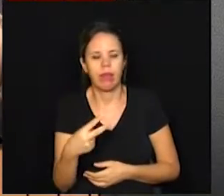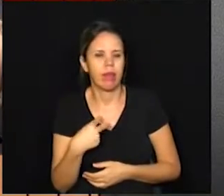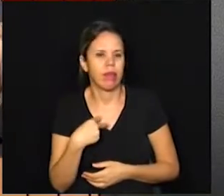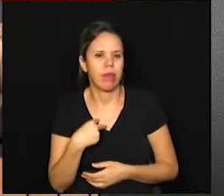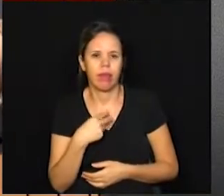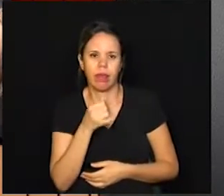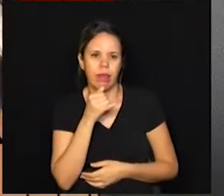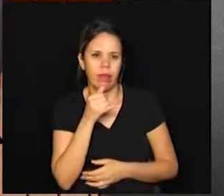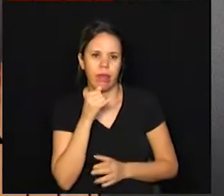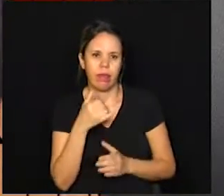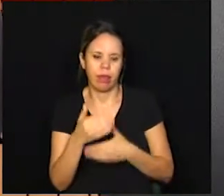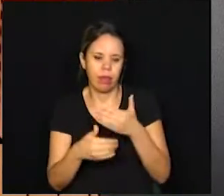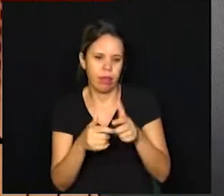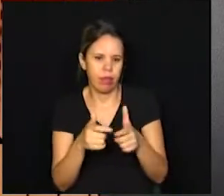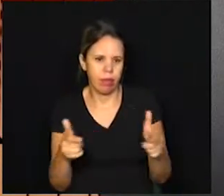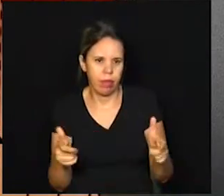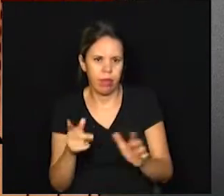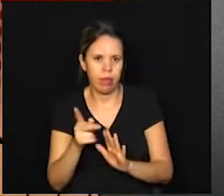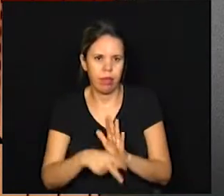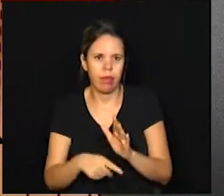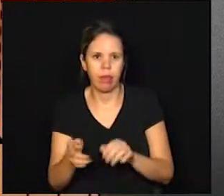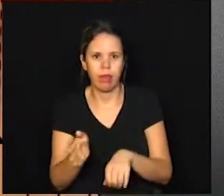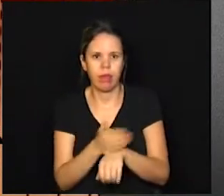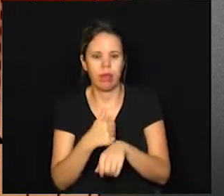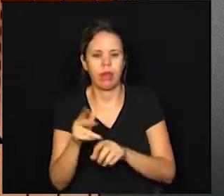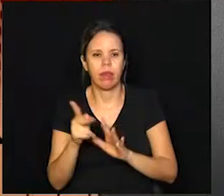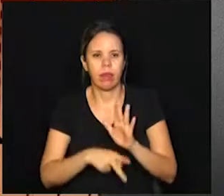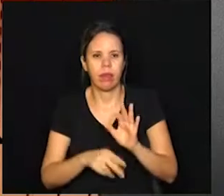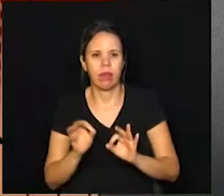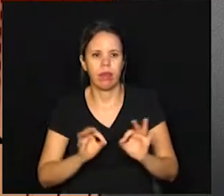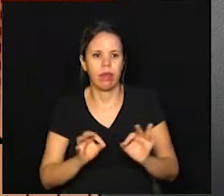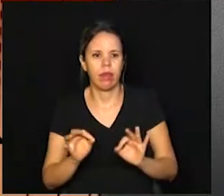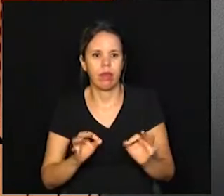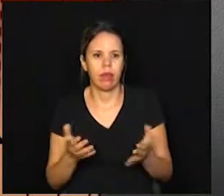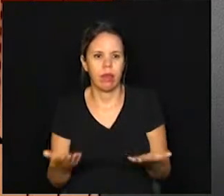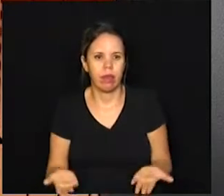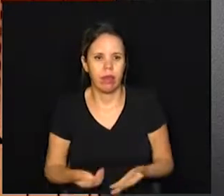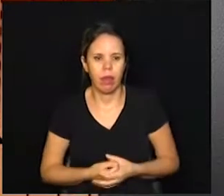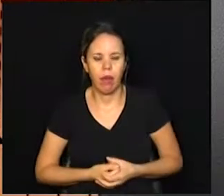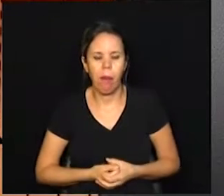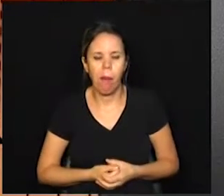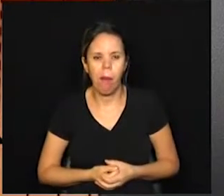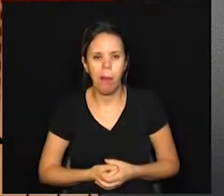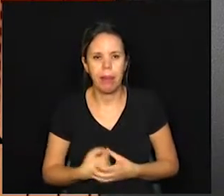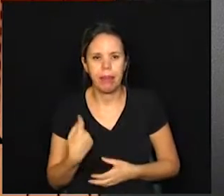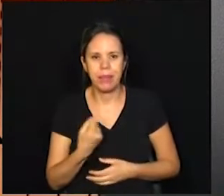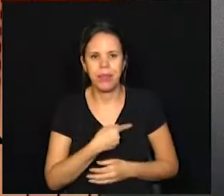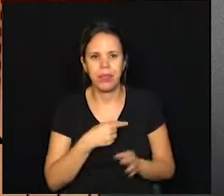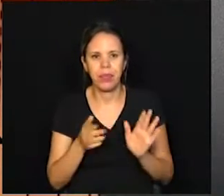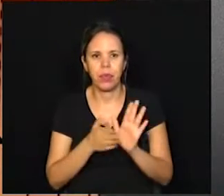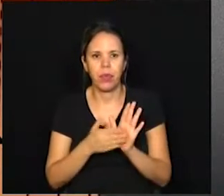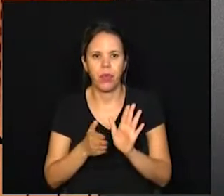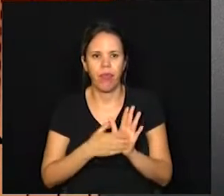avançar o projeto sem antes dessa audiência. E então, a gente propôs